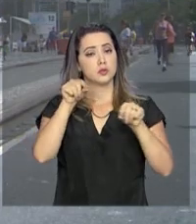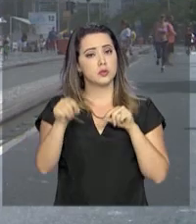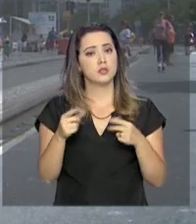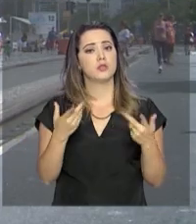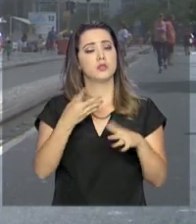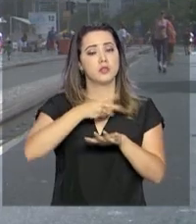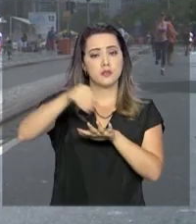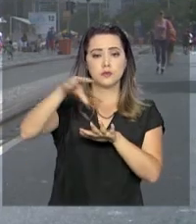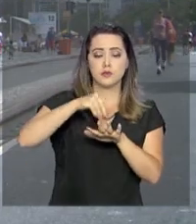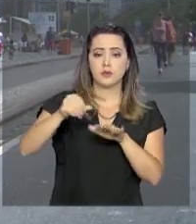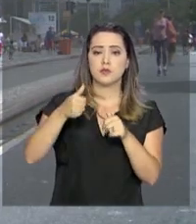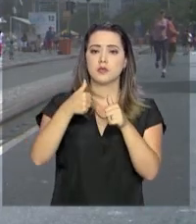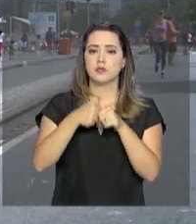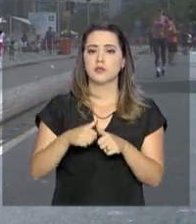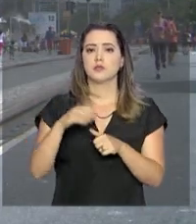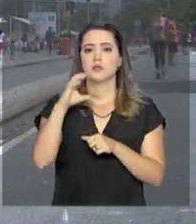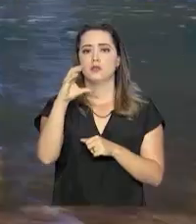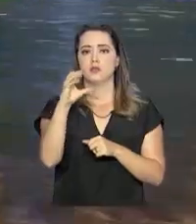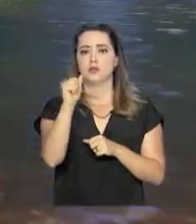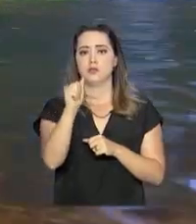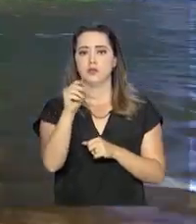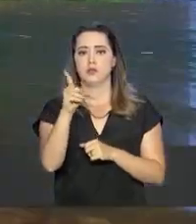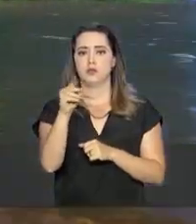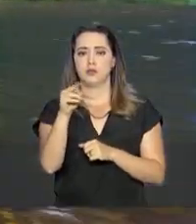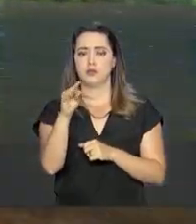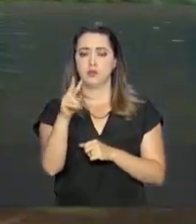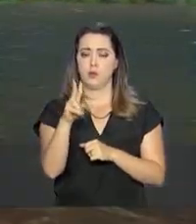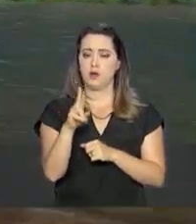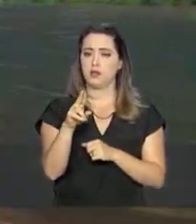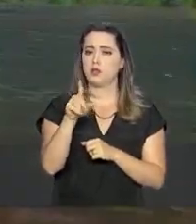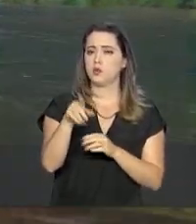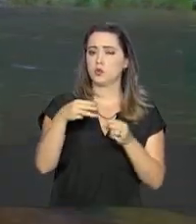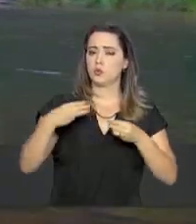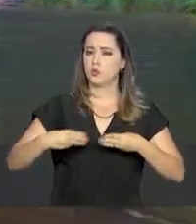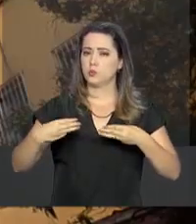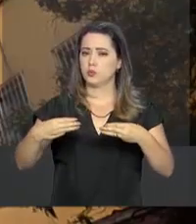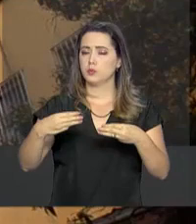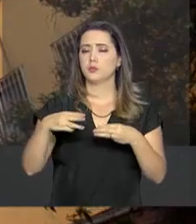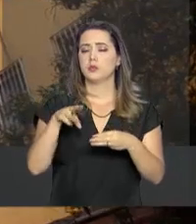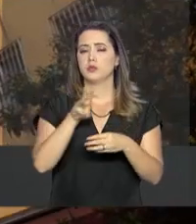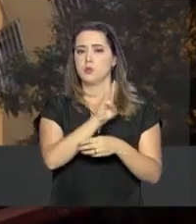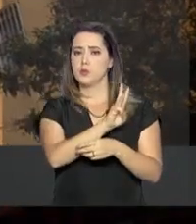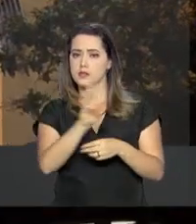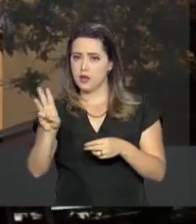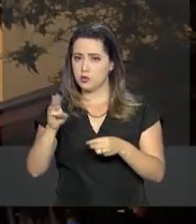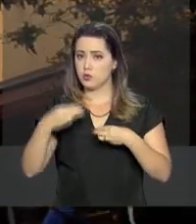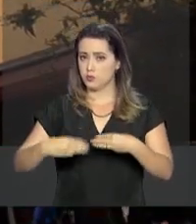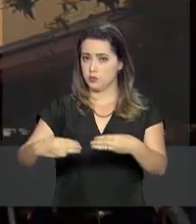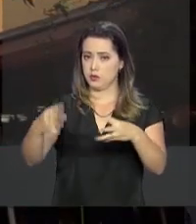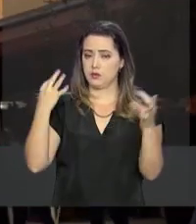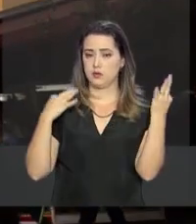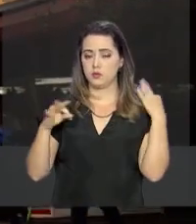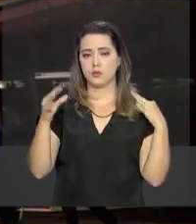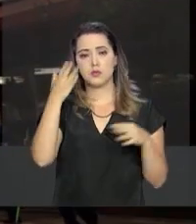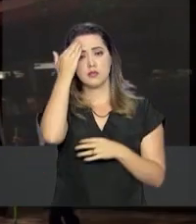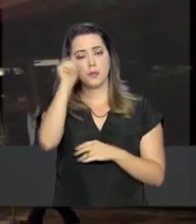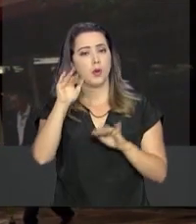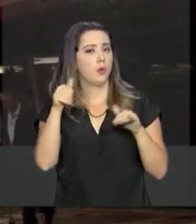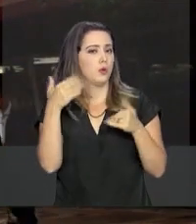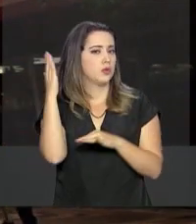informações estão no cadastur no site do ministério do turismo lá o turista pode saber quais